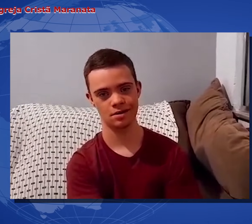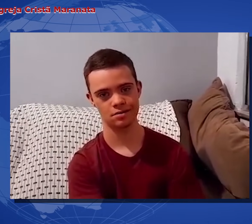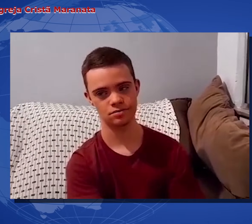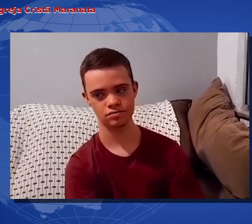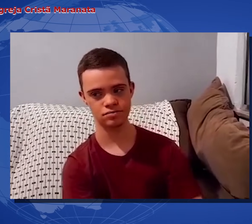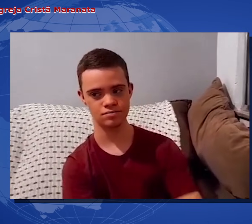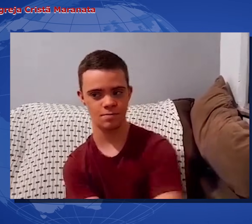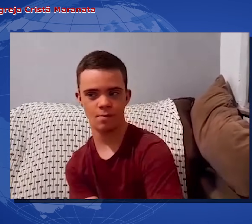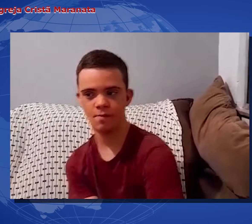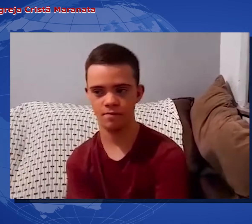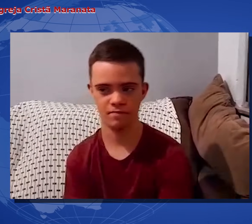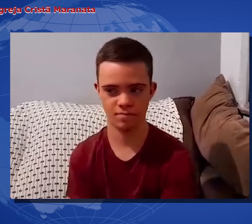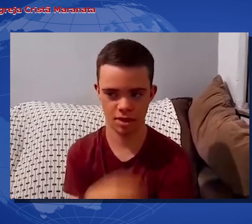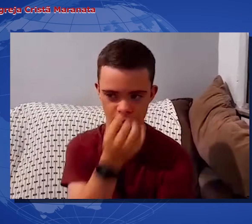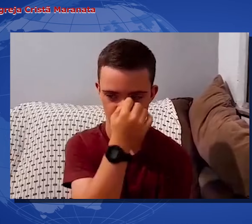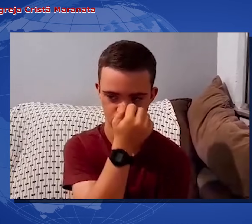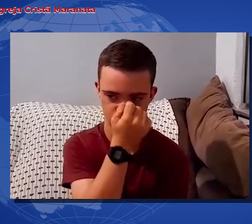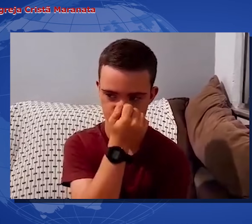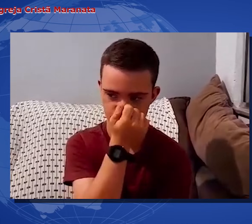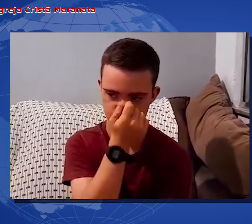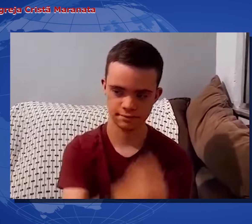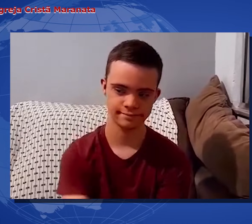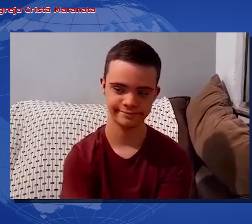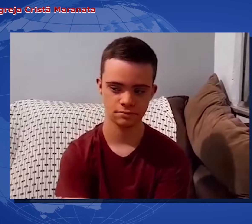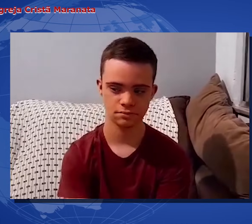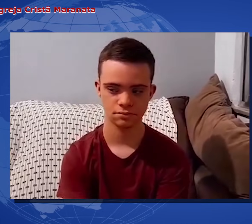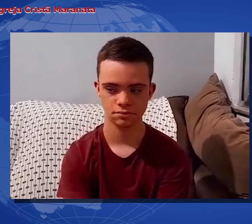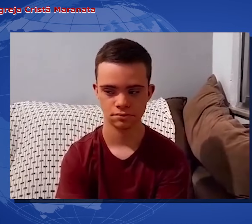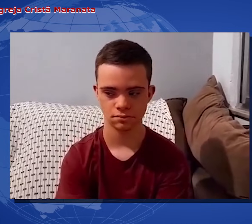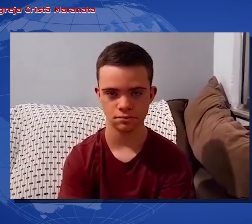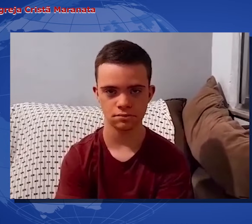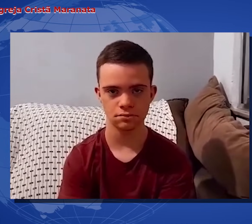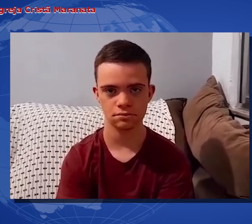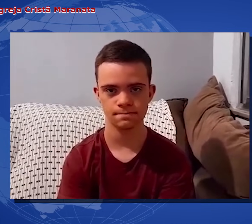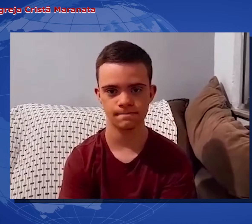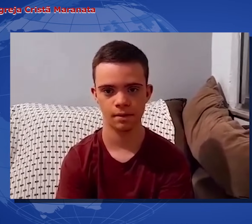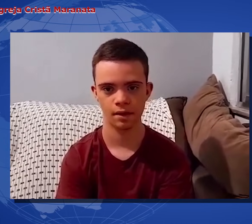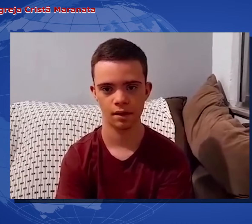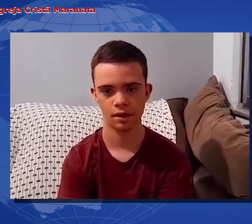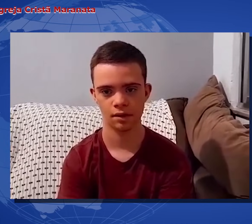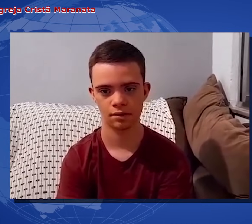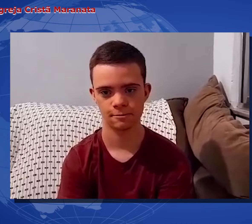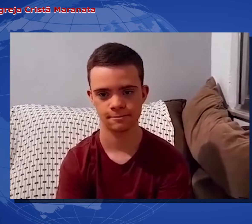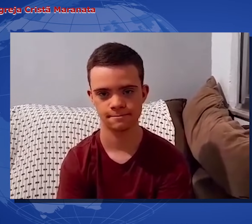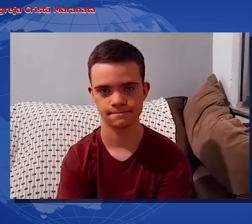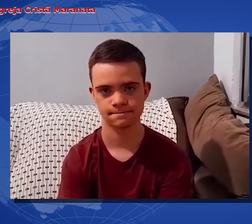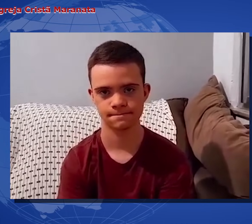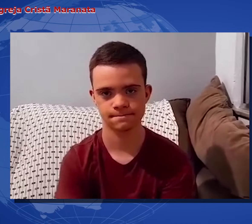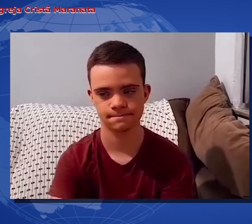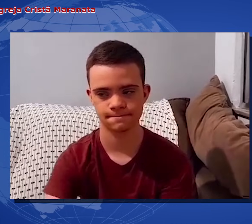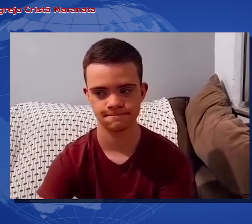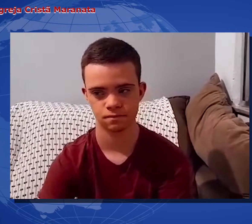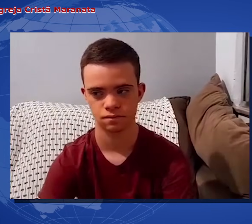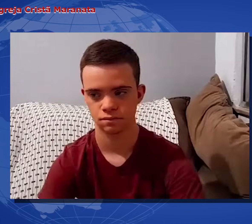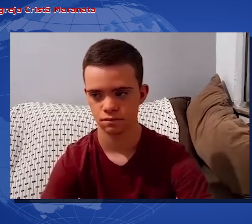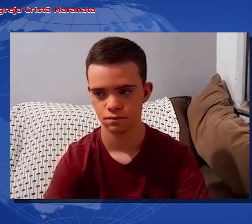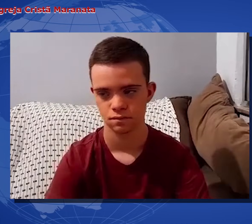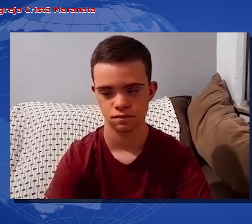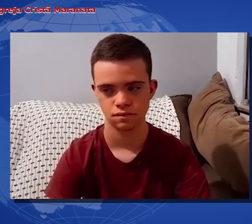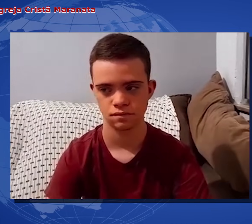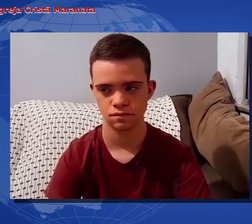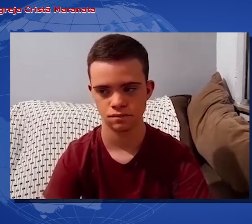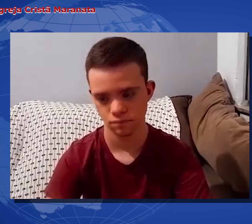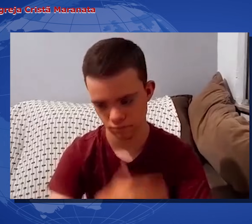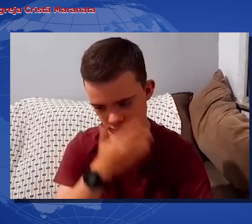Amém. Lendo Cantares, capítulo 1, verso 3, qual é o significado